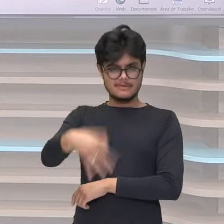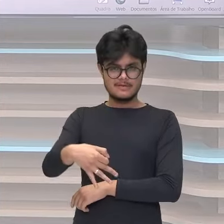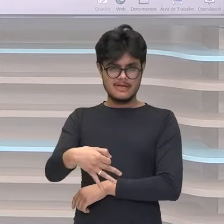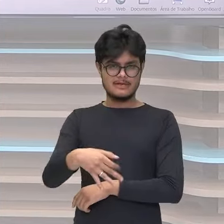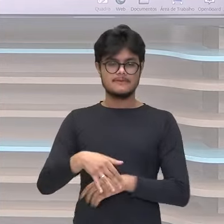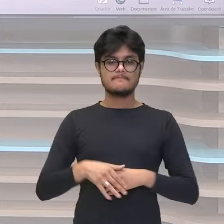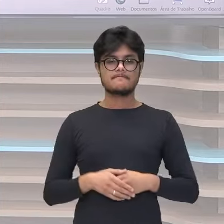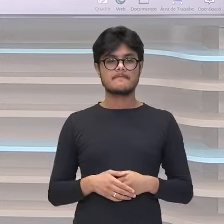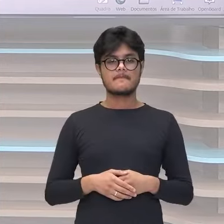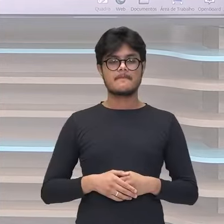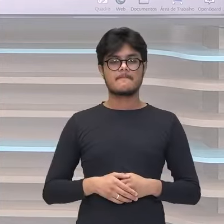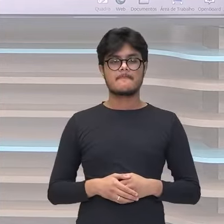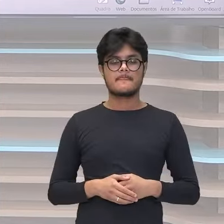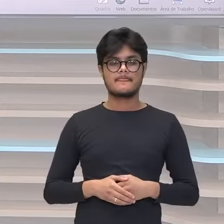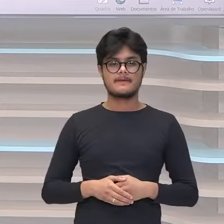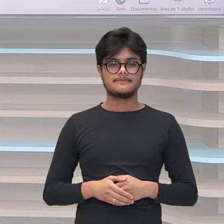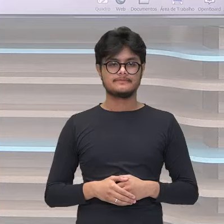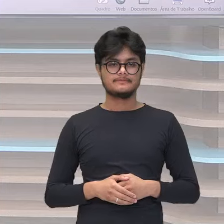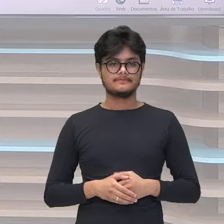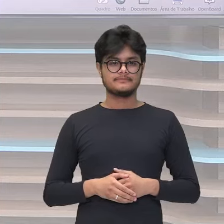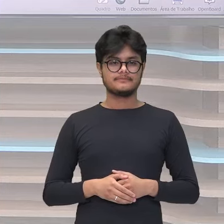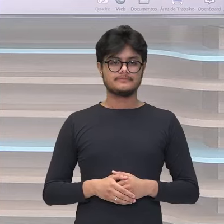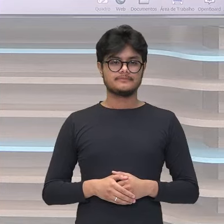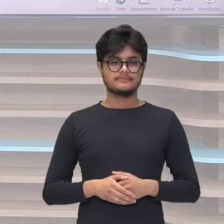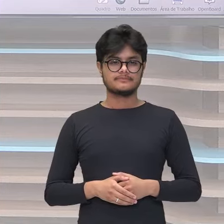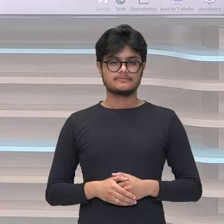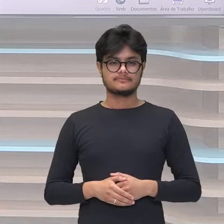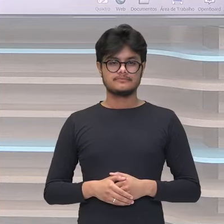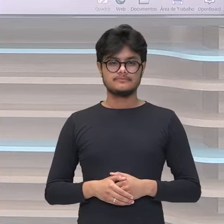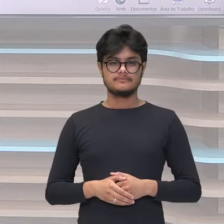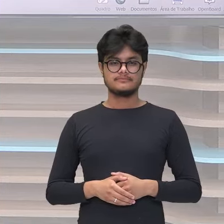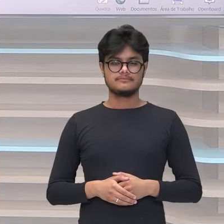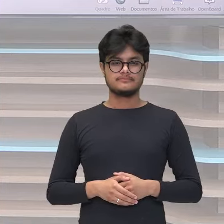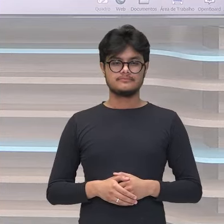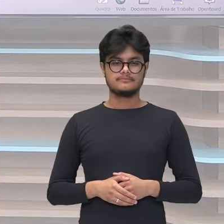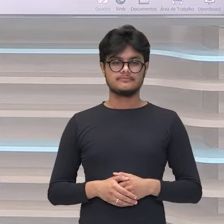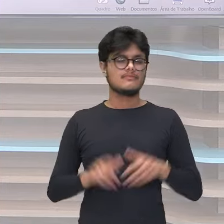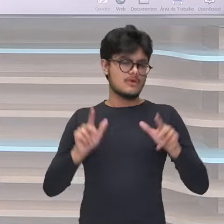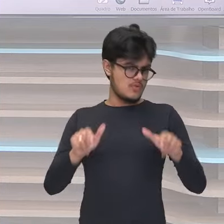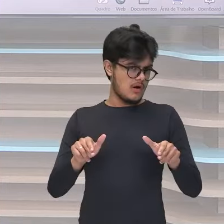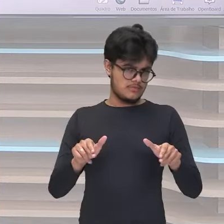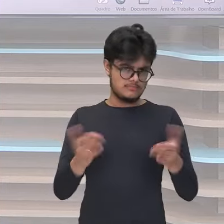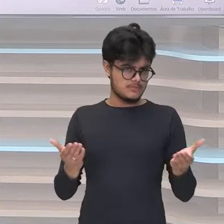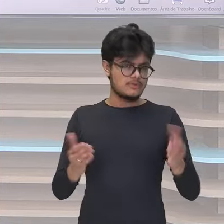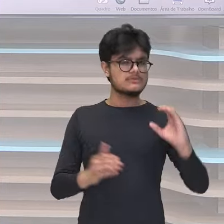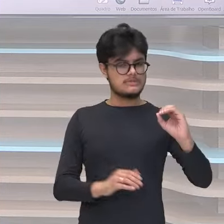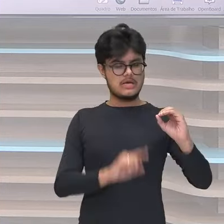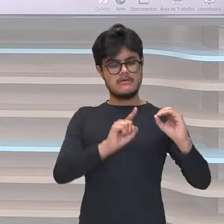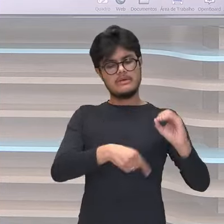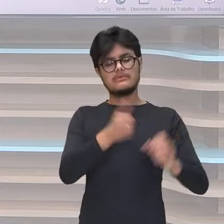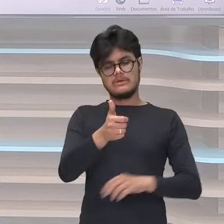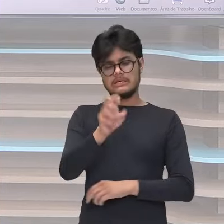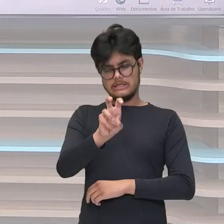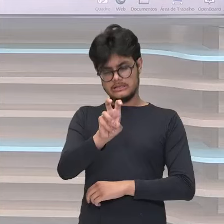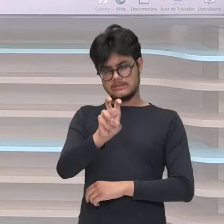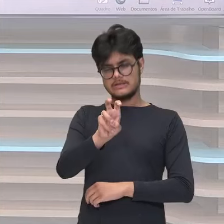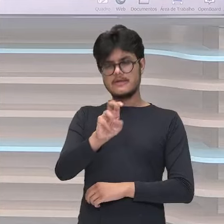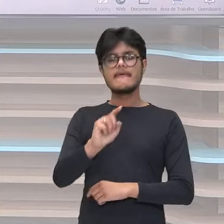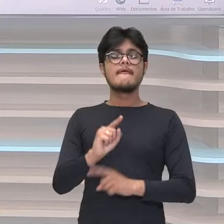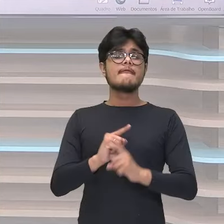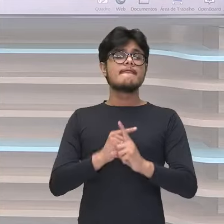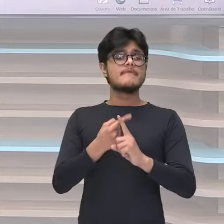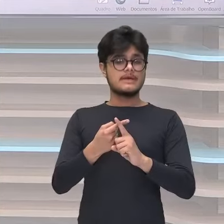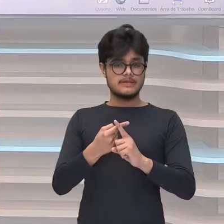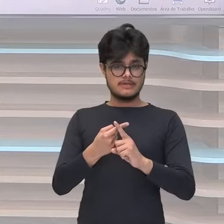do desconto, que nesse caso foi o que nós fizemos. Pegamos 0,15, que é 15%,